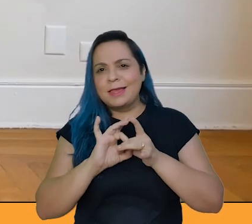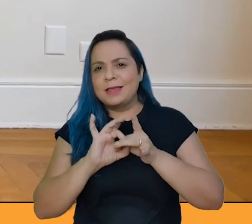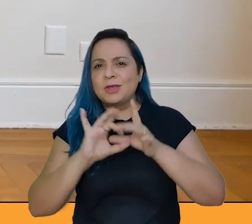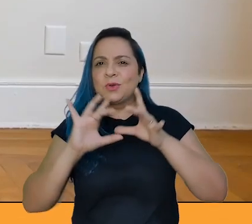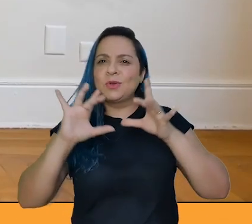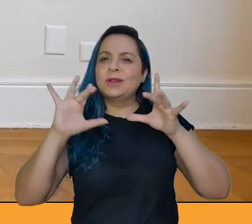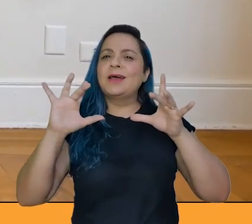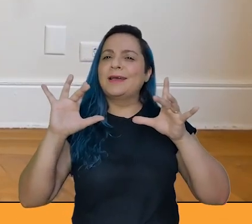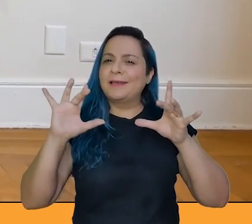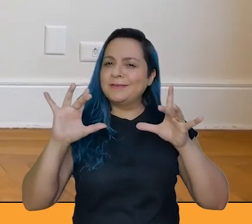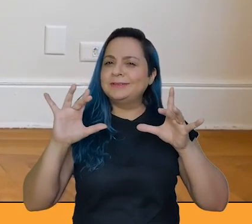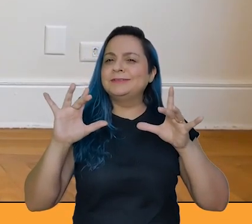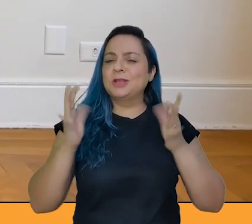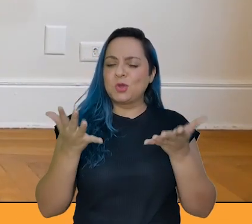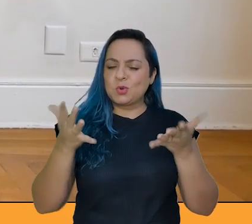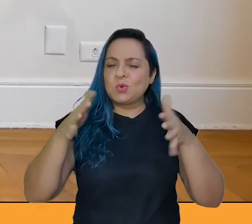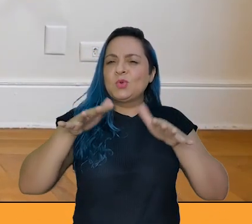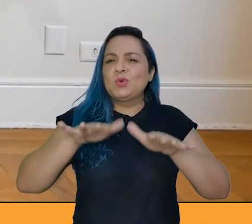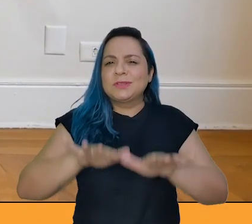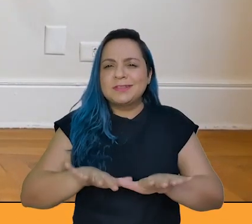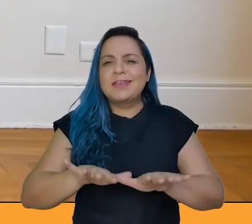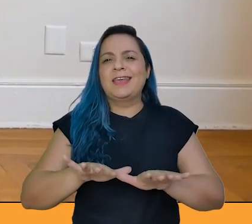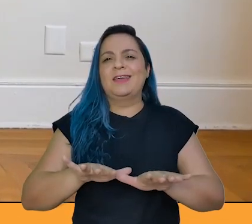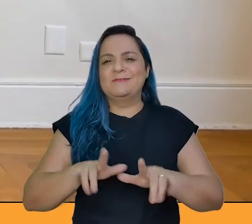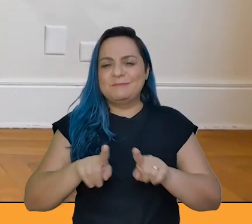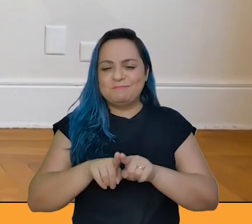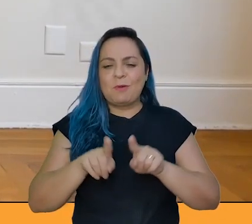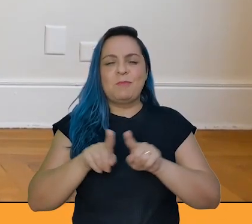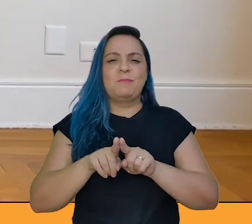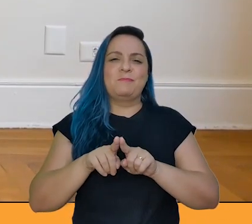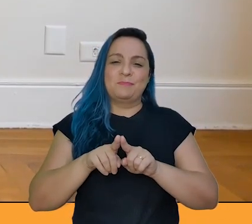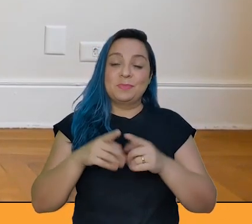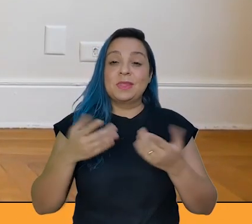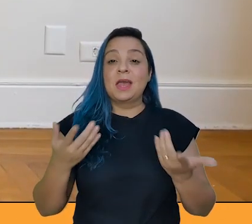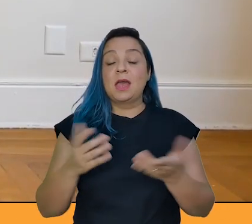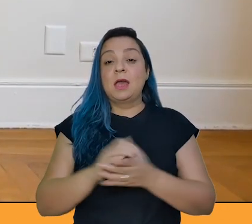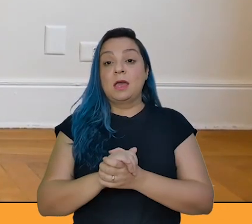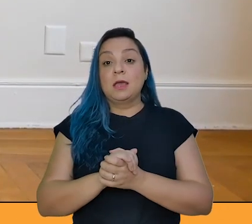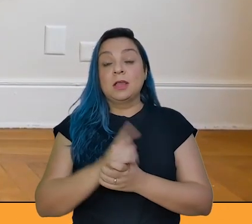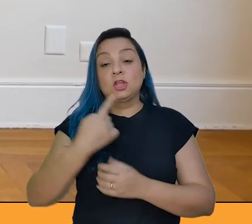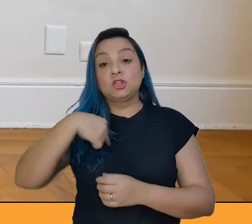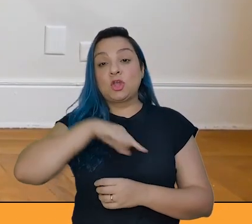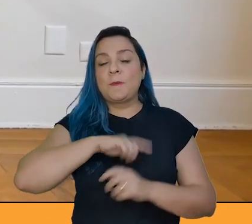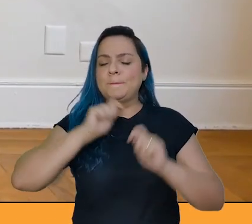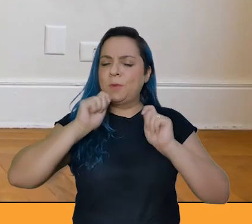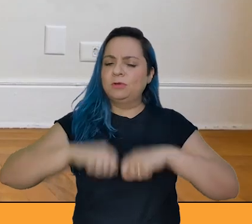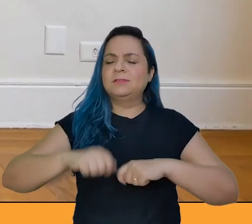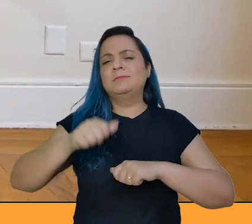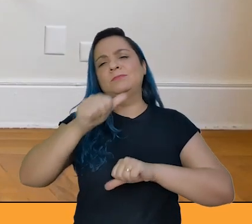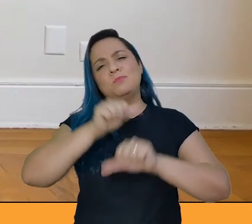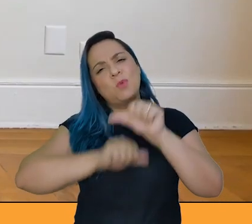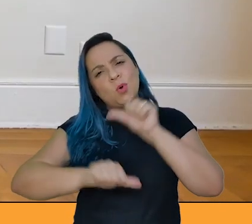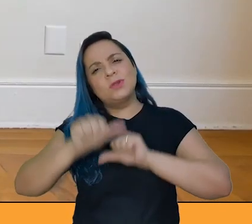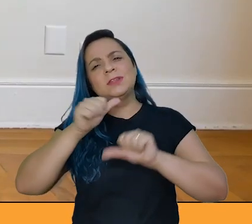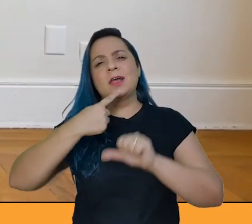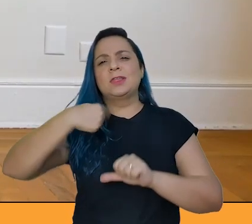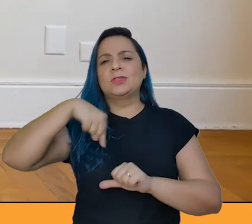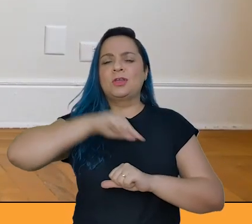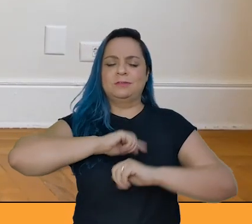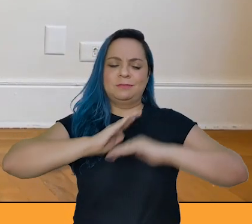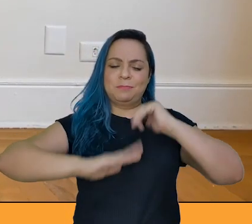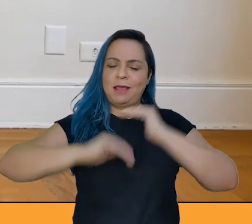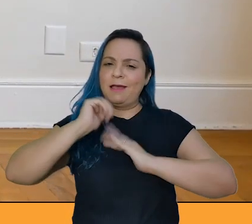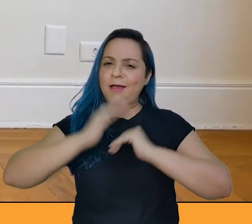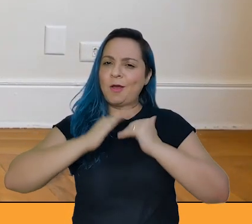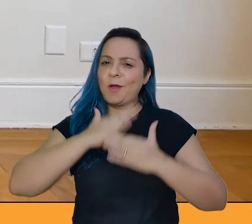uma linguagem mais inclusiva, mais popular, e que a gente possa ressignificar também essas práticas